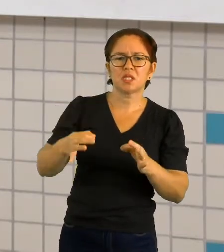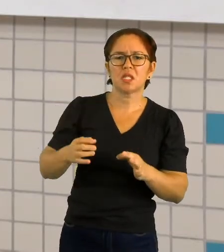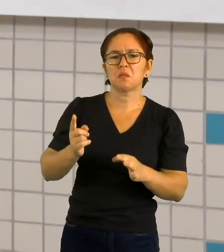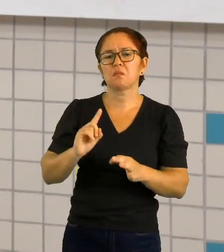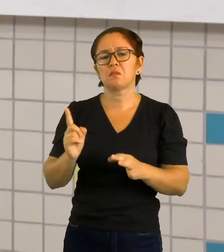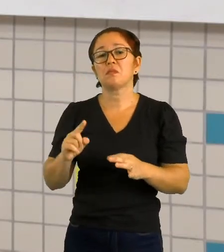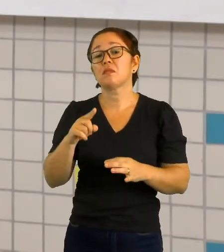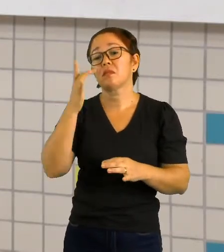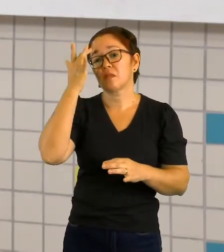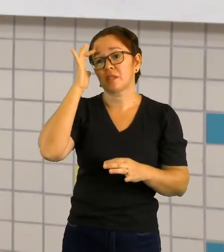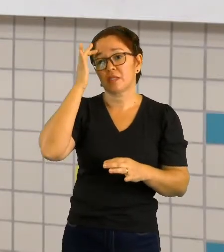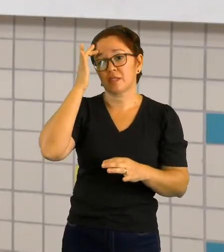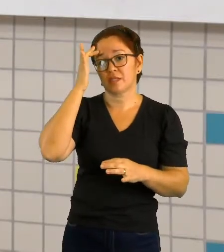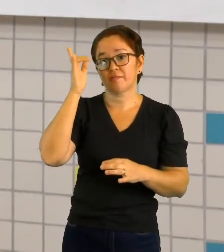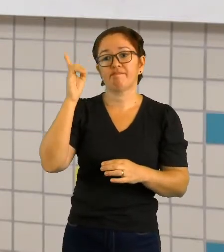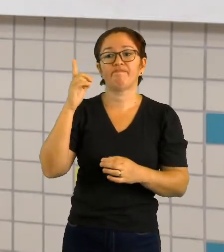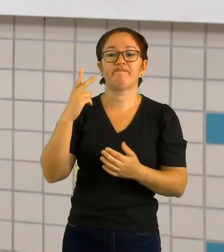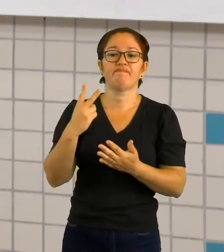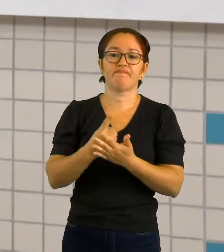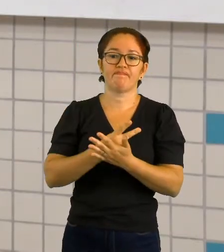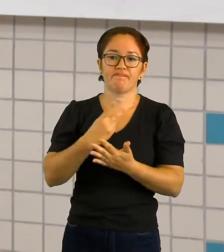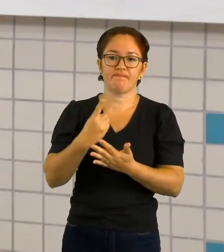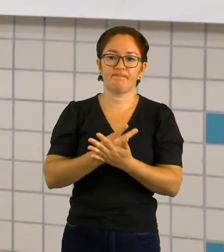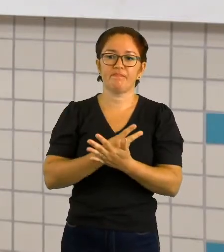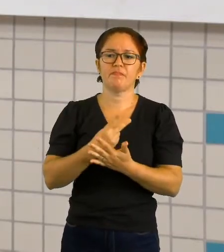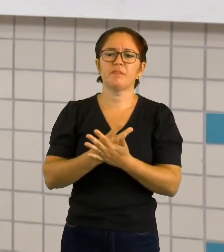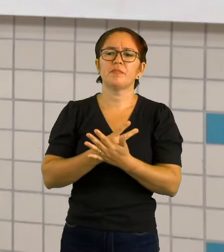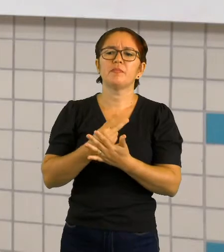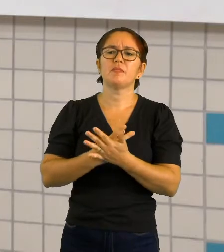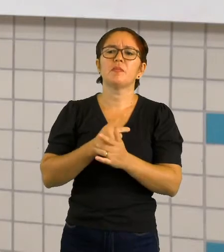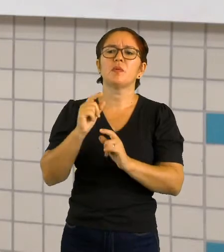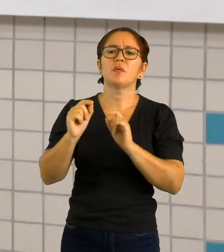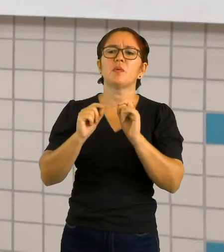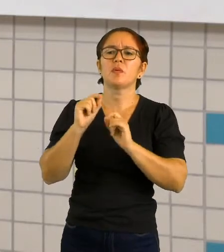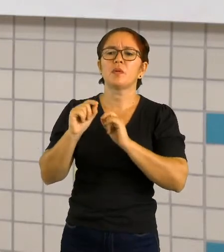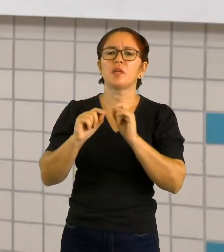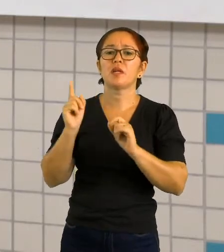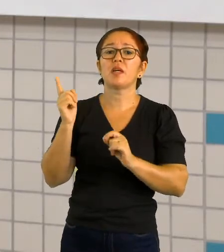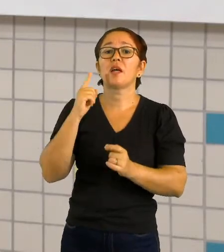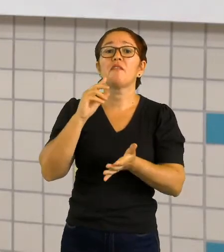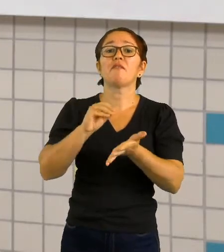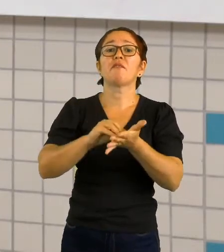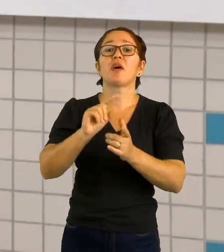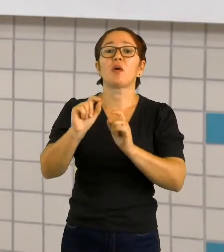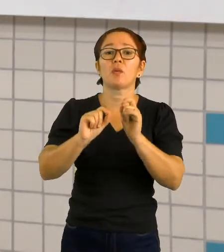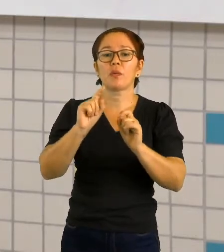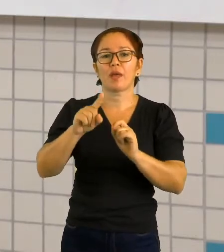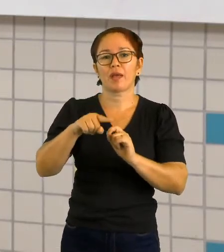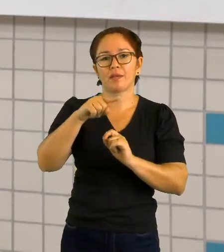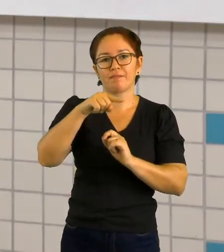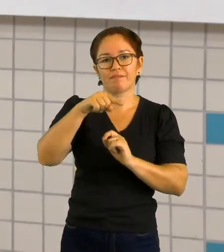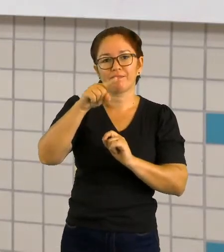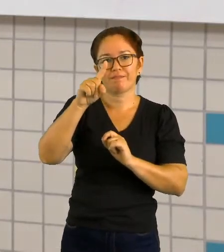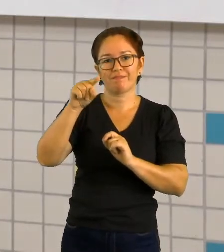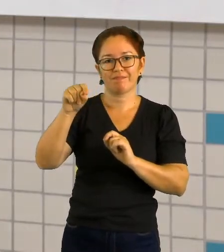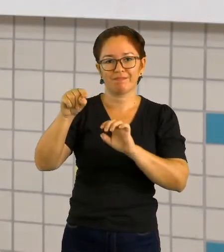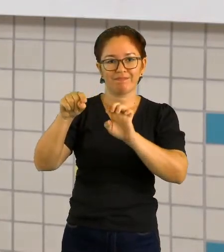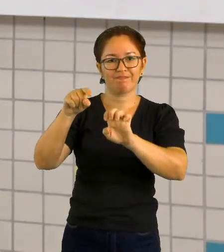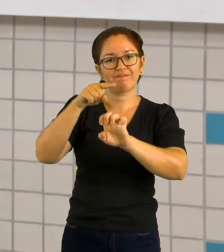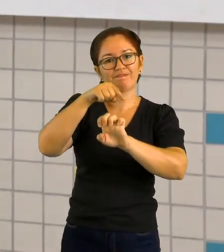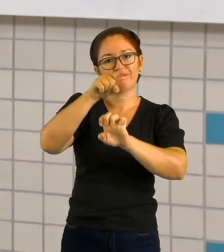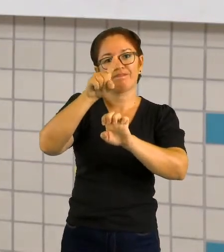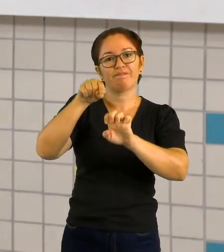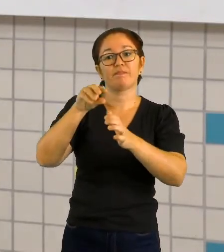certo? Não tá certo, claro que não está certo. A palavrinha você está faltando o quê? O acento,